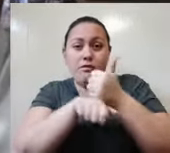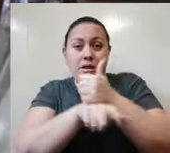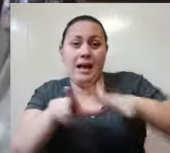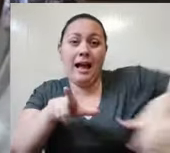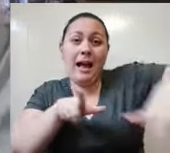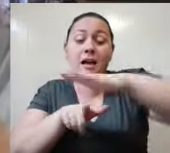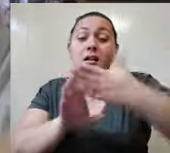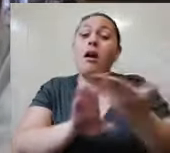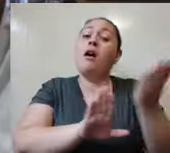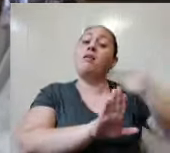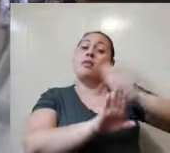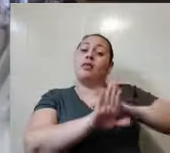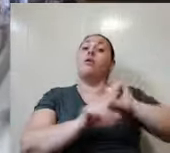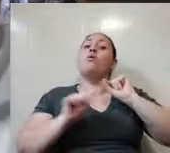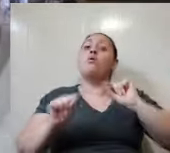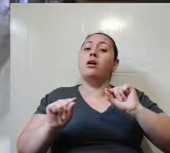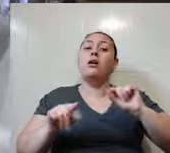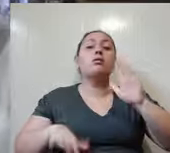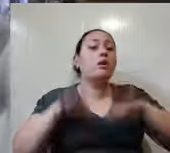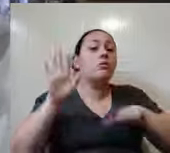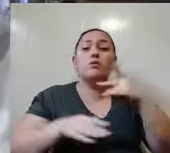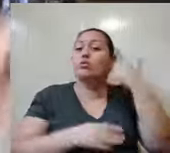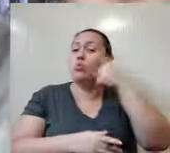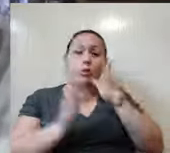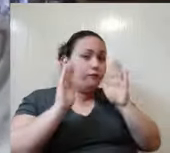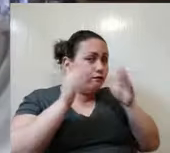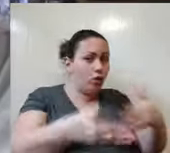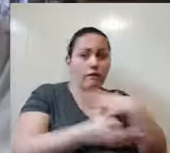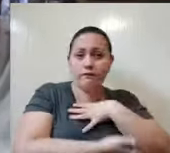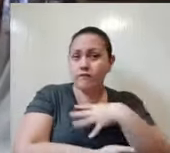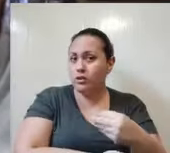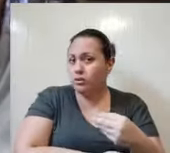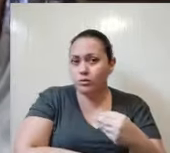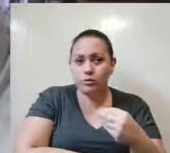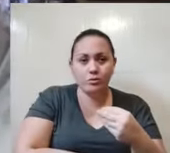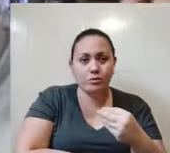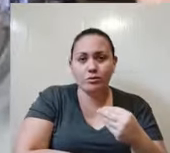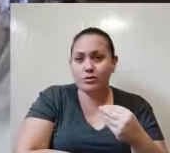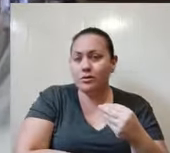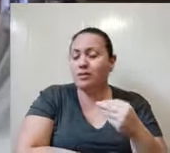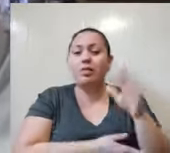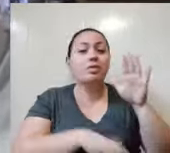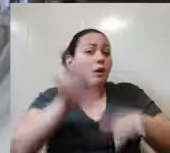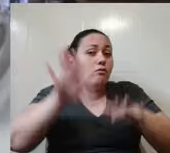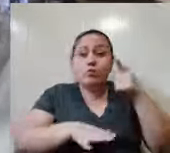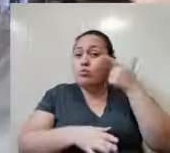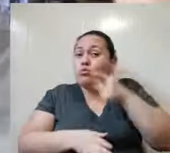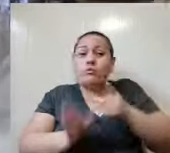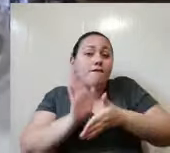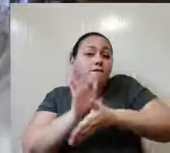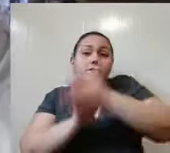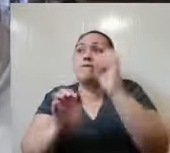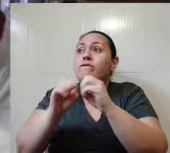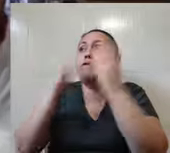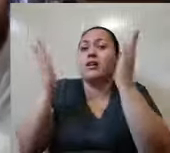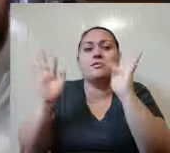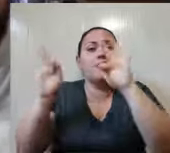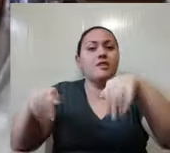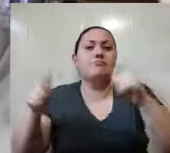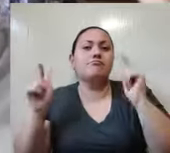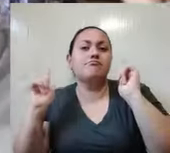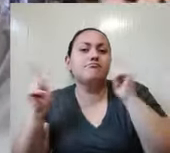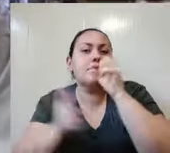sua área, talvez ela não consiga dar atenção para os filhos dela. Talvez ela não consiga ir na festa no final de